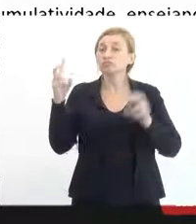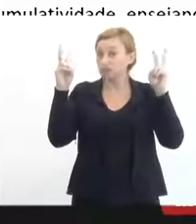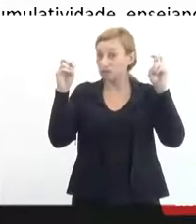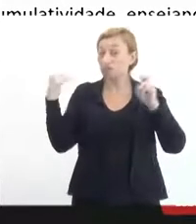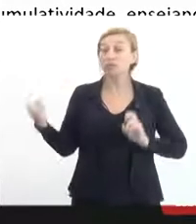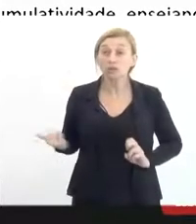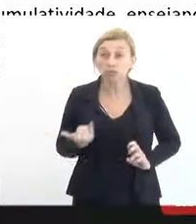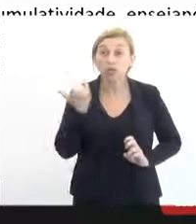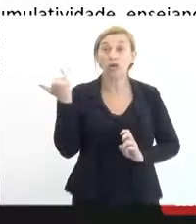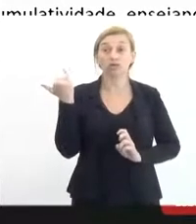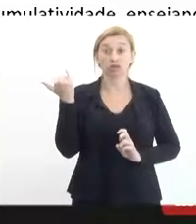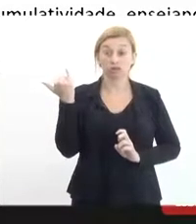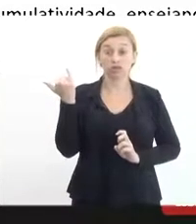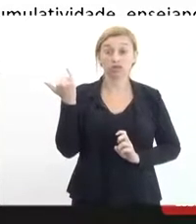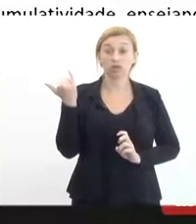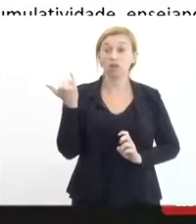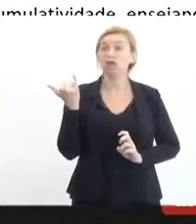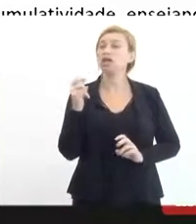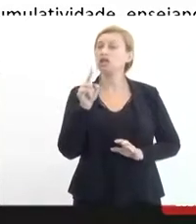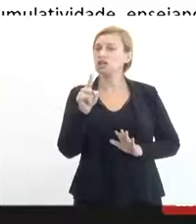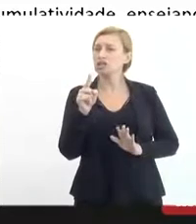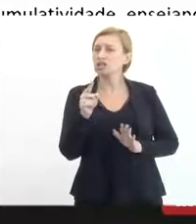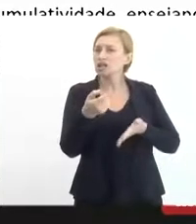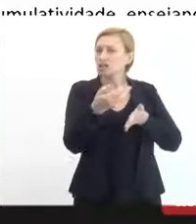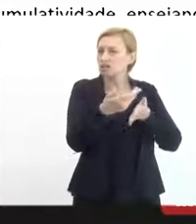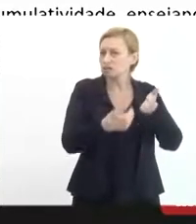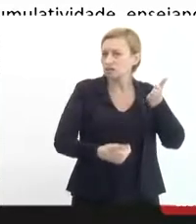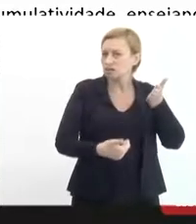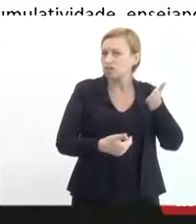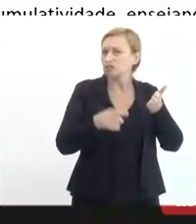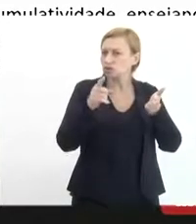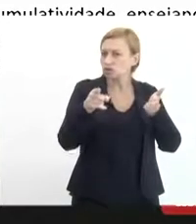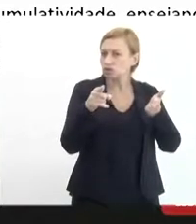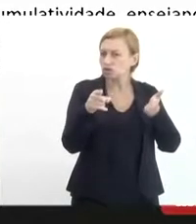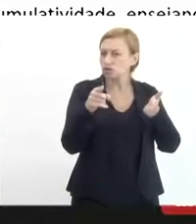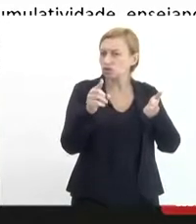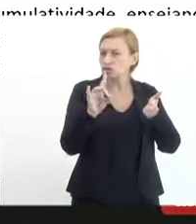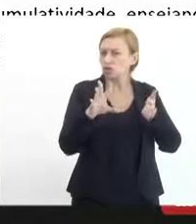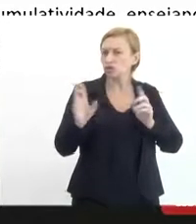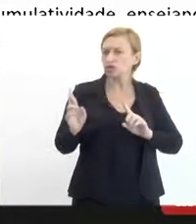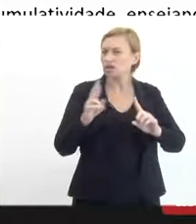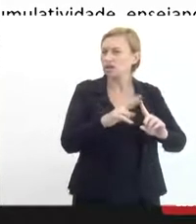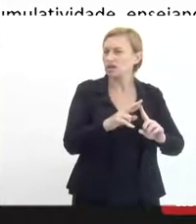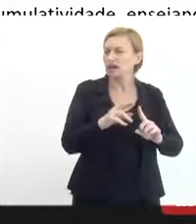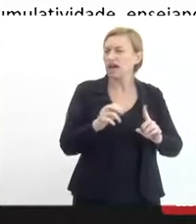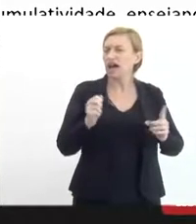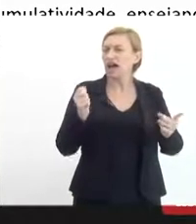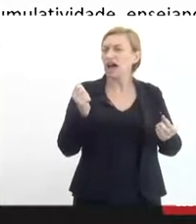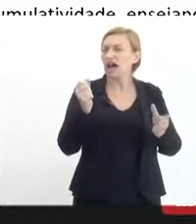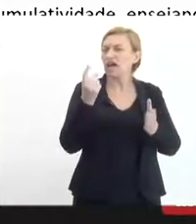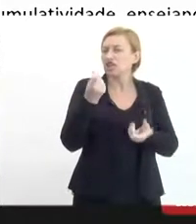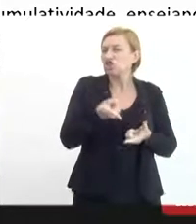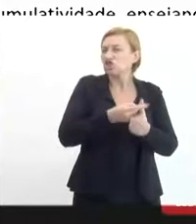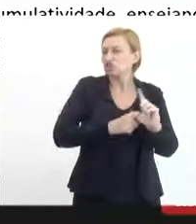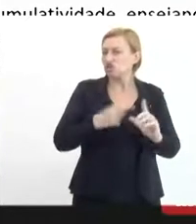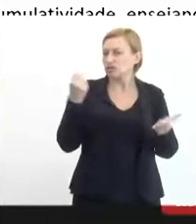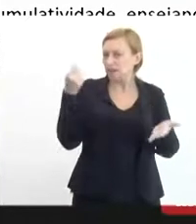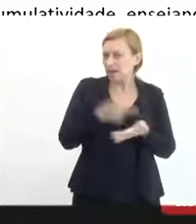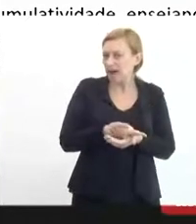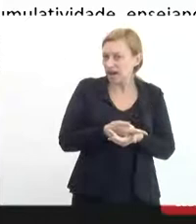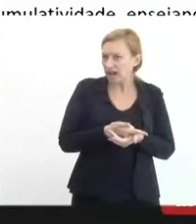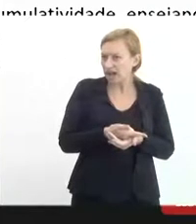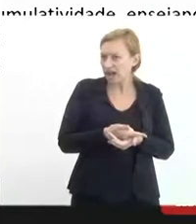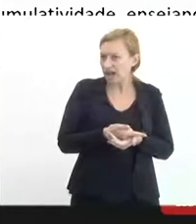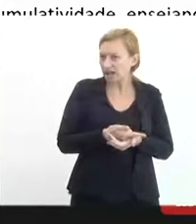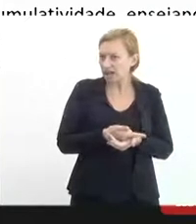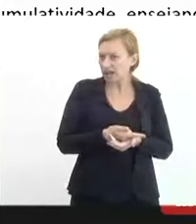importante. Esse extrato aqui é um extrato apenas que se refere à dívida ativa, né? E